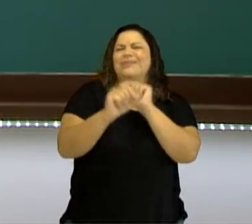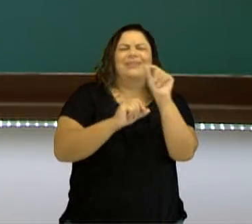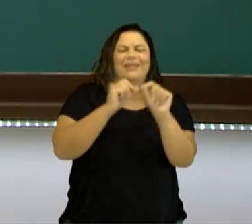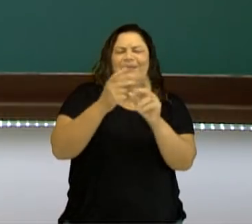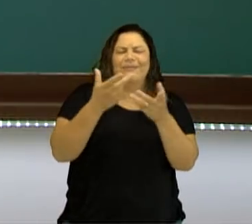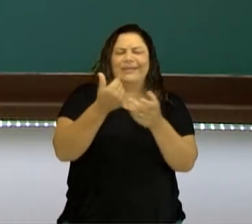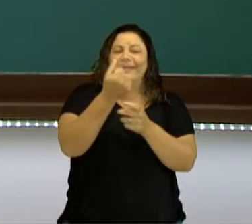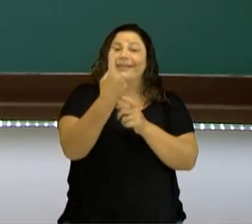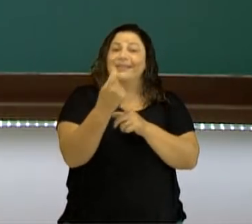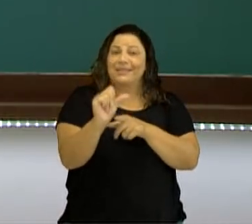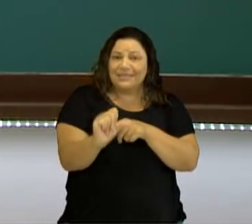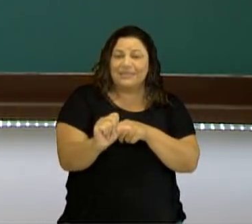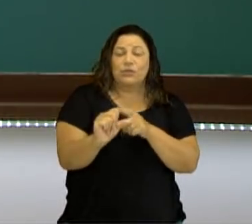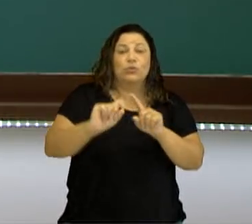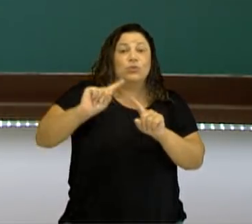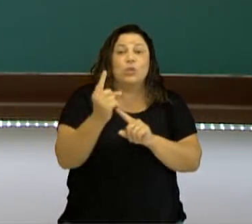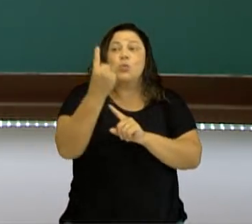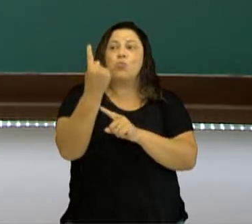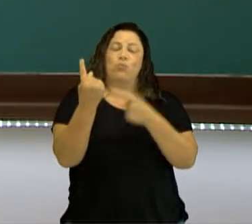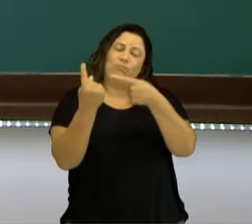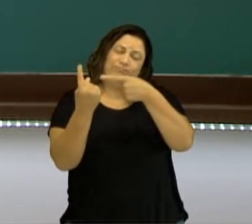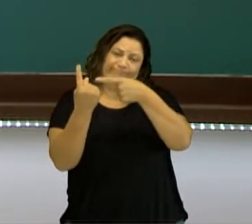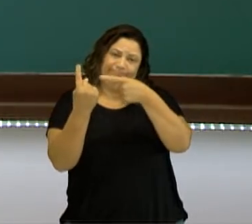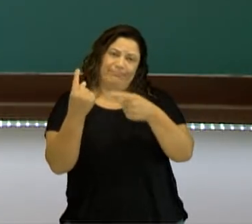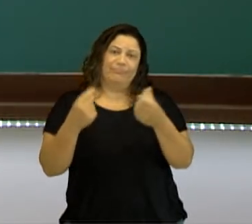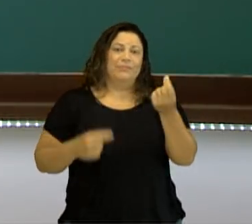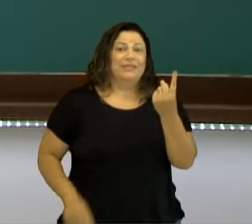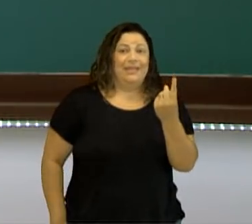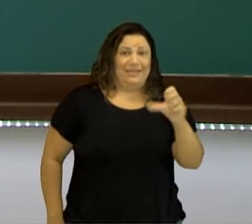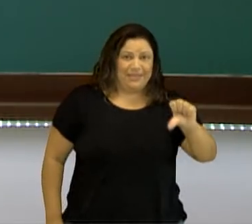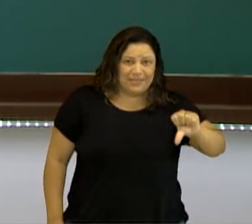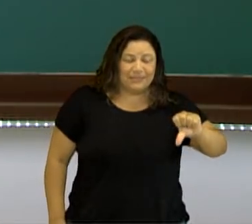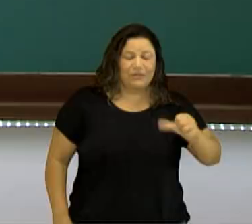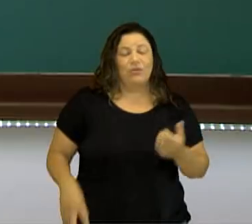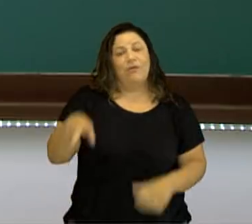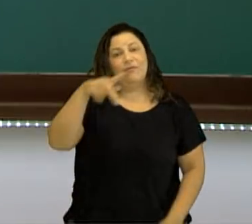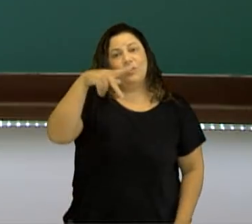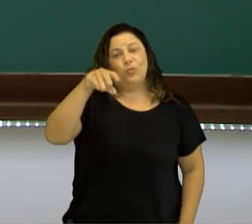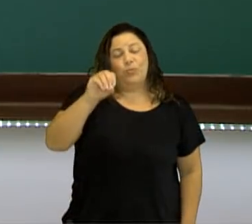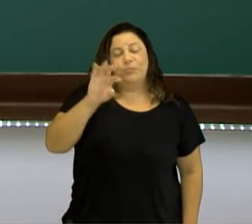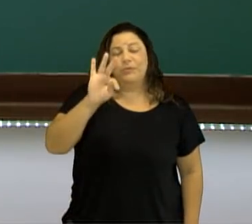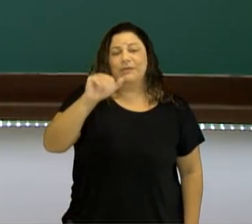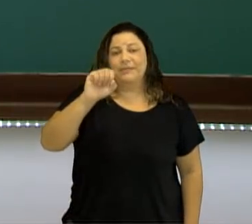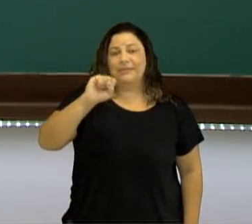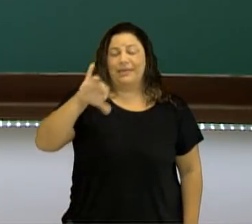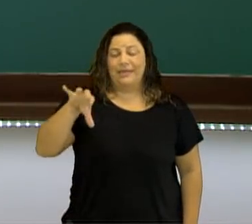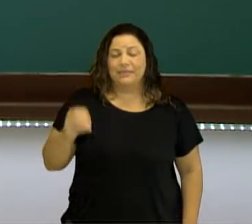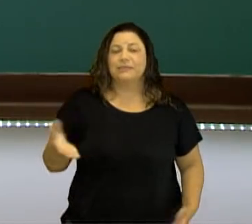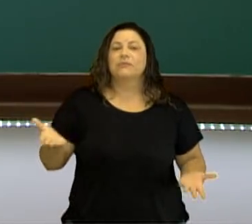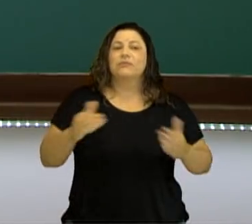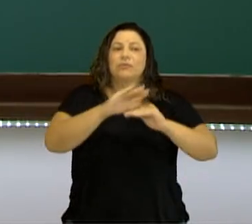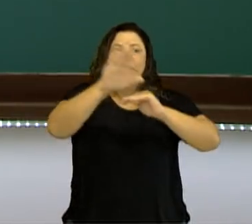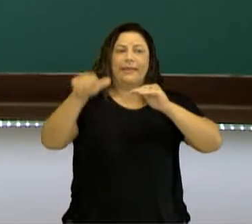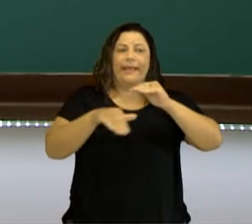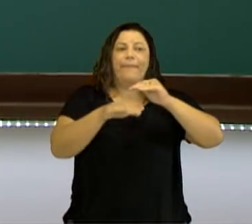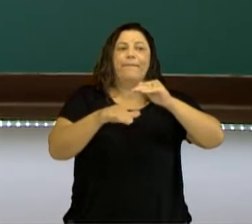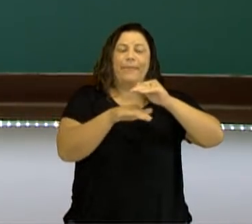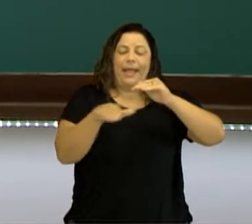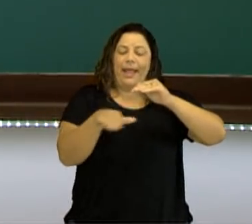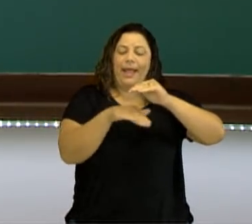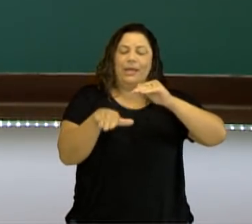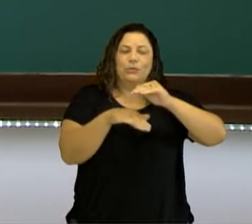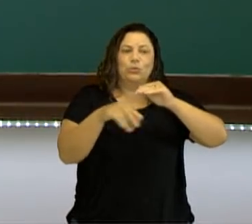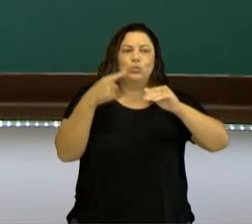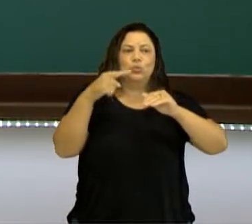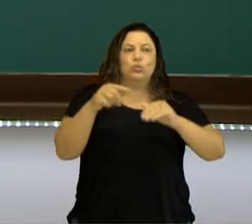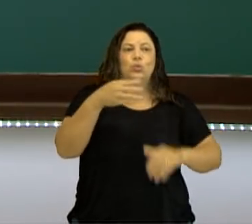atômico 19. Só tem um na tabela que tem número atômico 19, é o potássio. Embaixo, gente, eu tenho esse número que está quebrado aqui, ó,